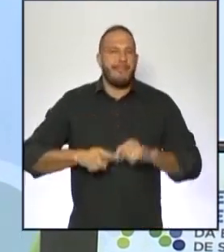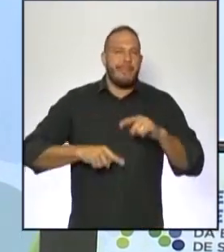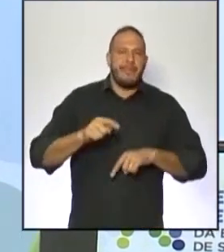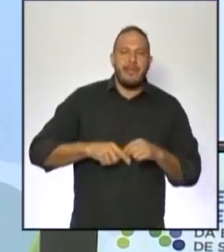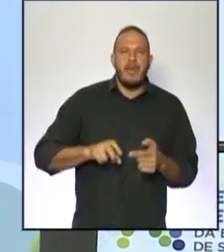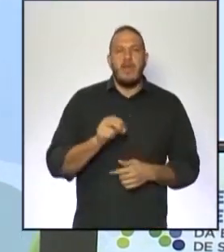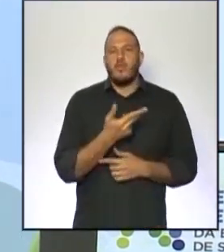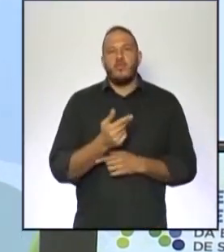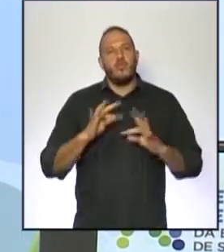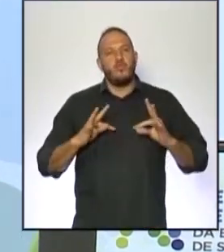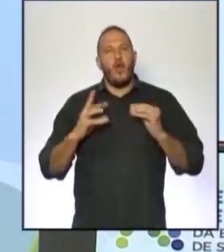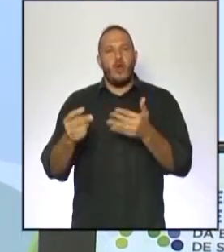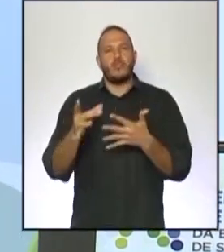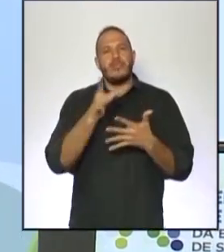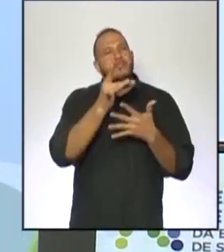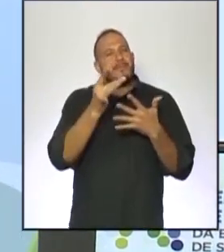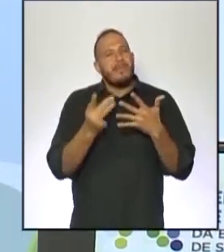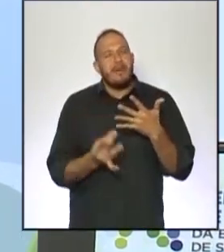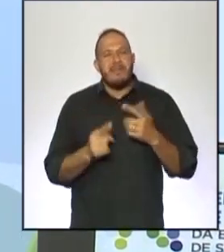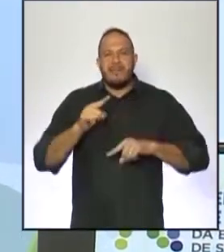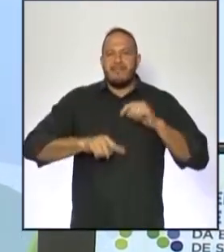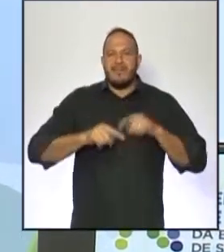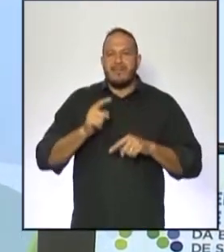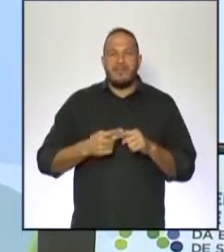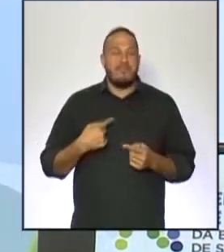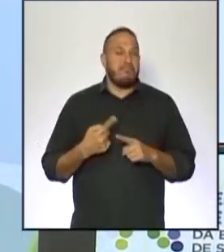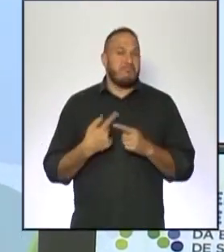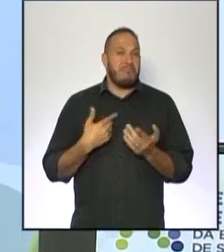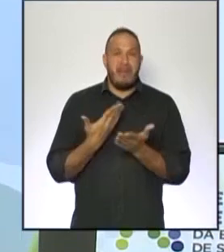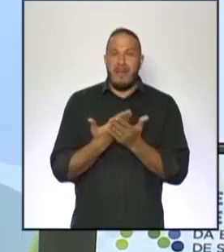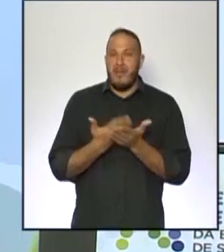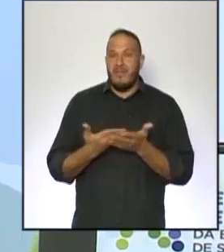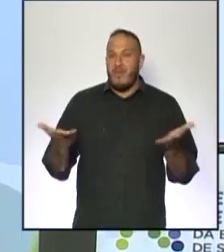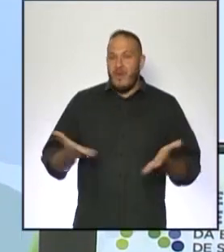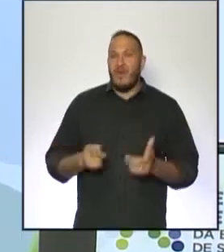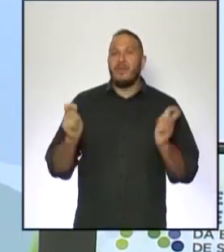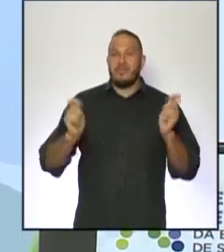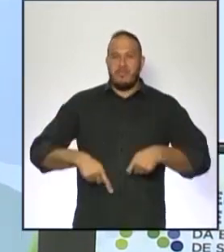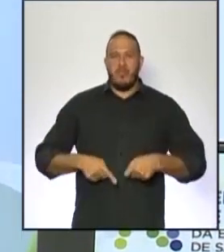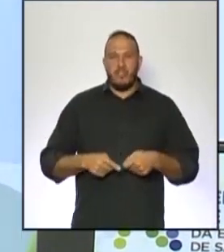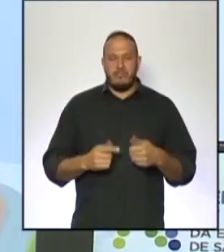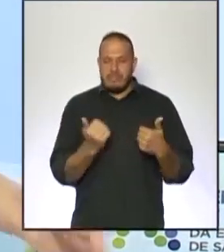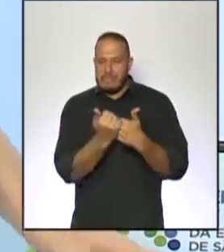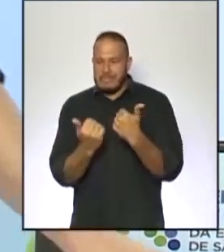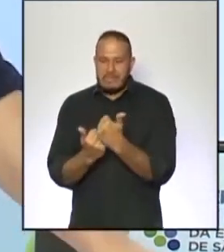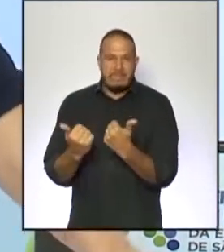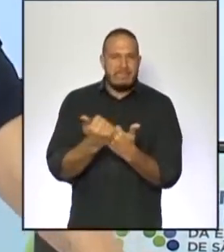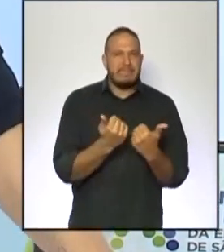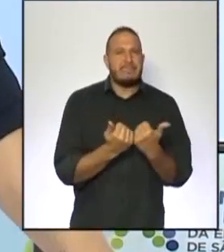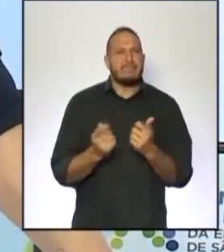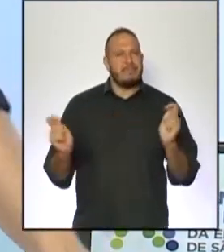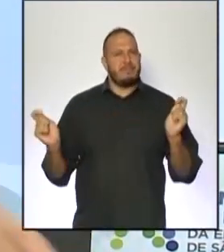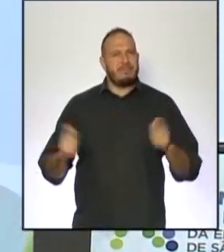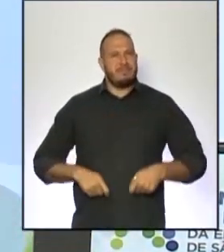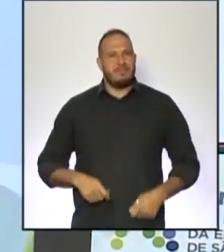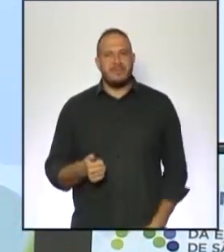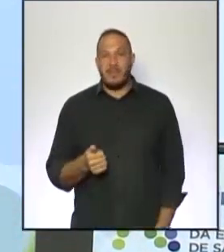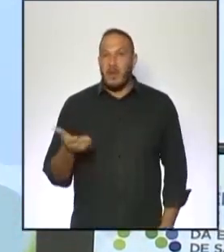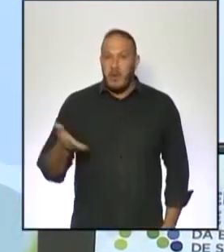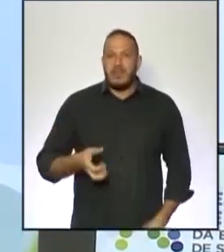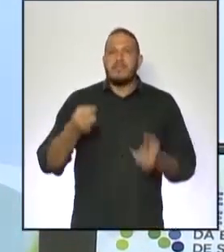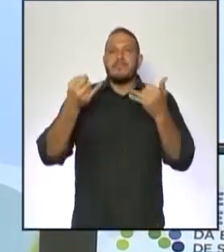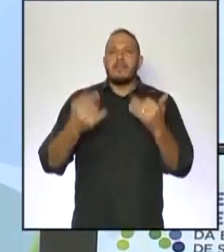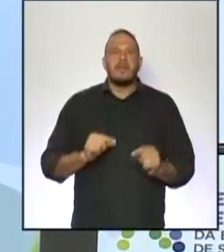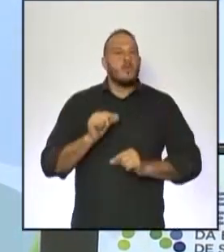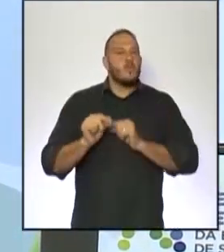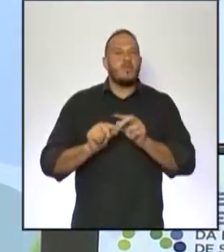tenham todos os materiais, porque a nossa aula, tudo aqui pode ser substituível. E para começarmos a falar do nosso tema,